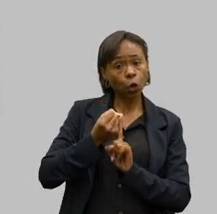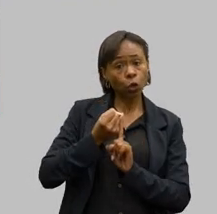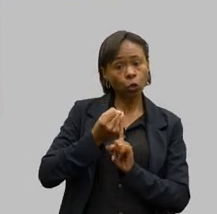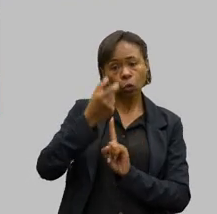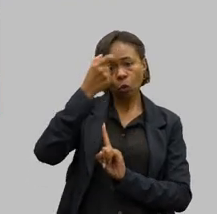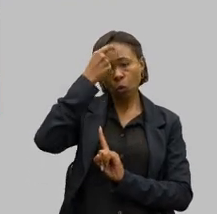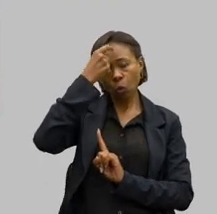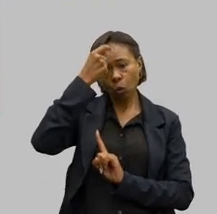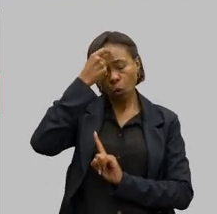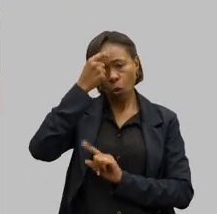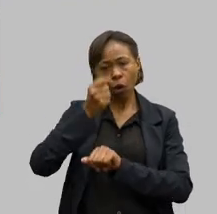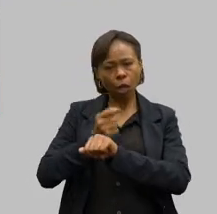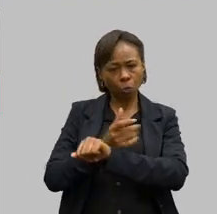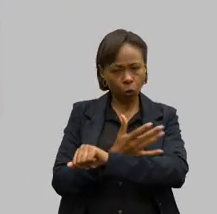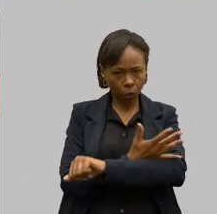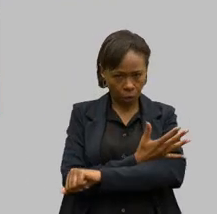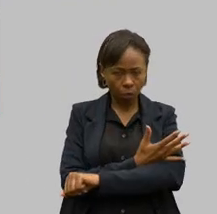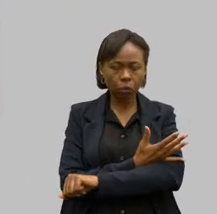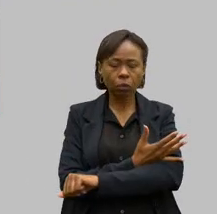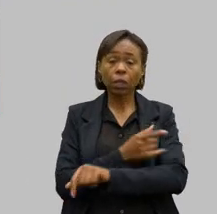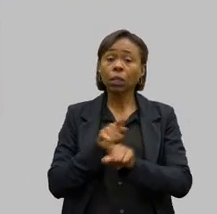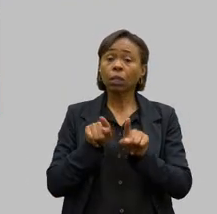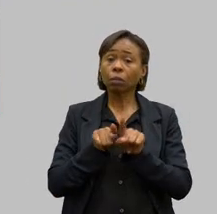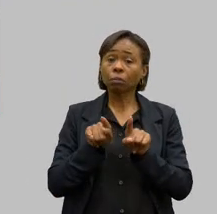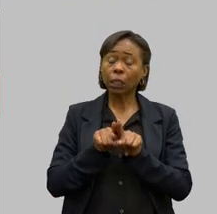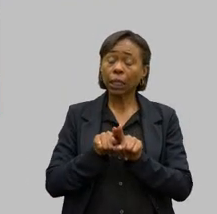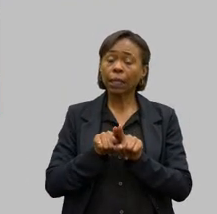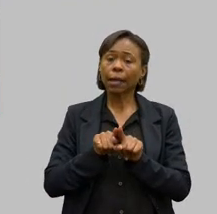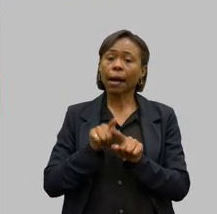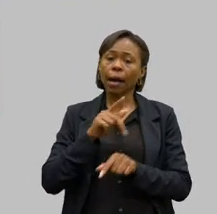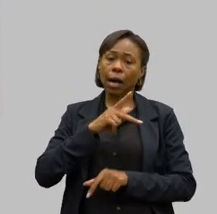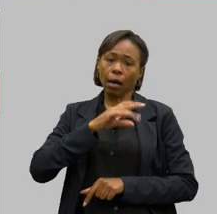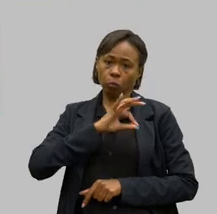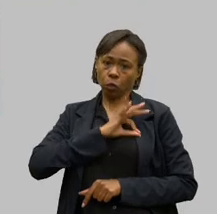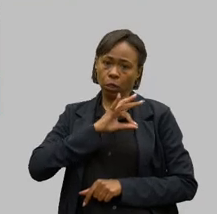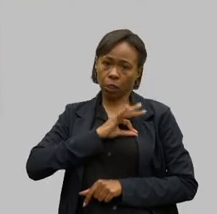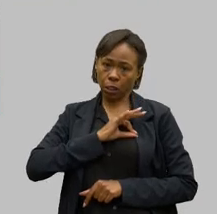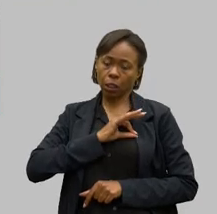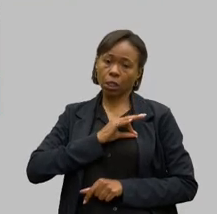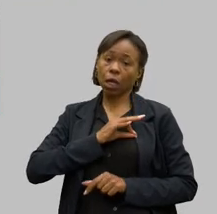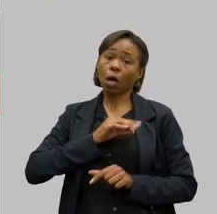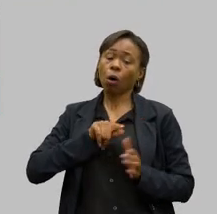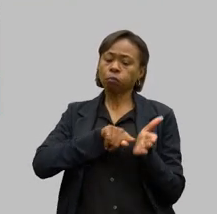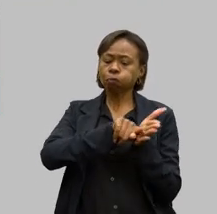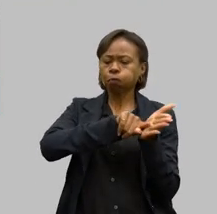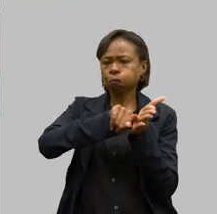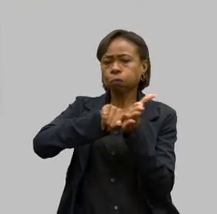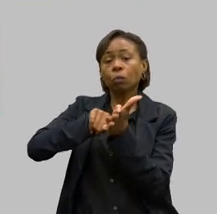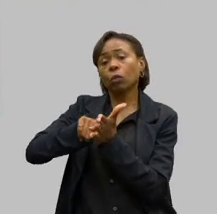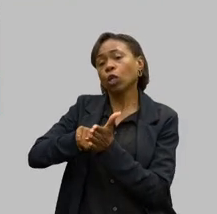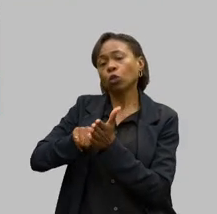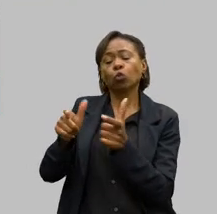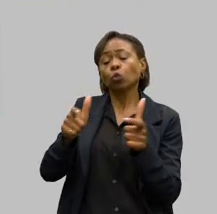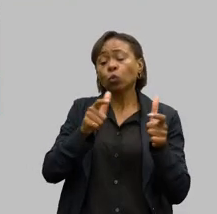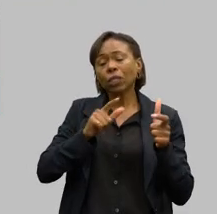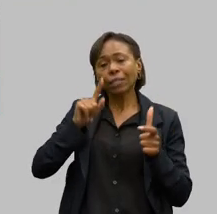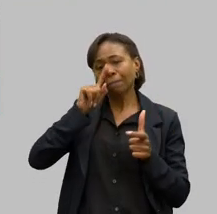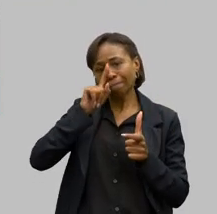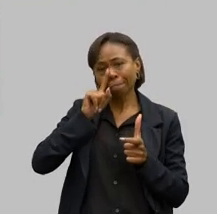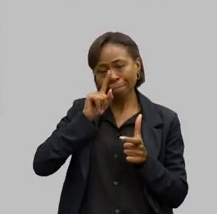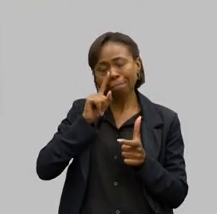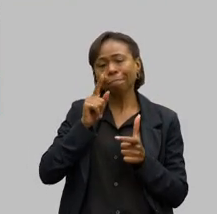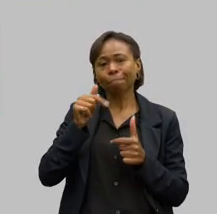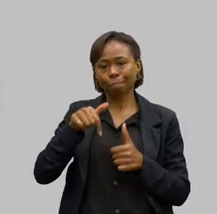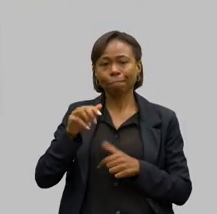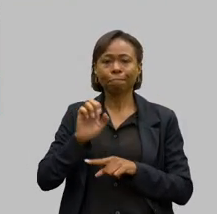junto à PM, um mapeamento de risco do estado. Eu acho que são ferramentas importantes para que a gente defina políticas públicas